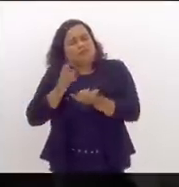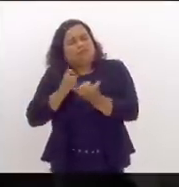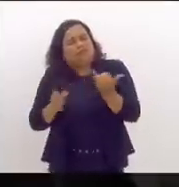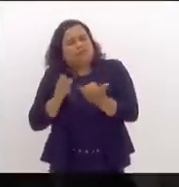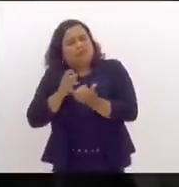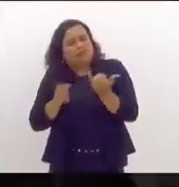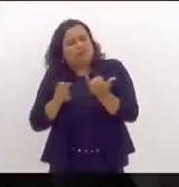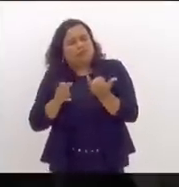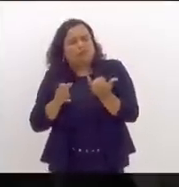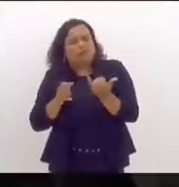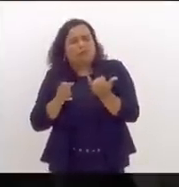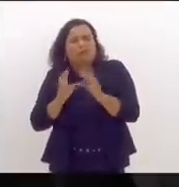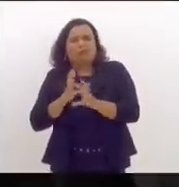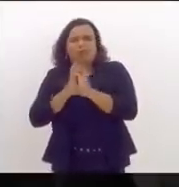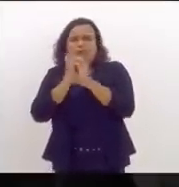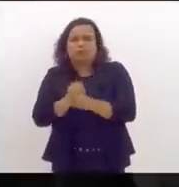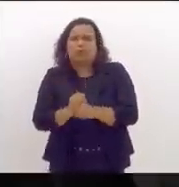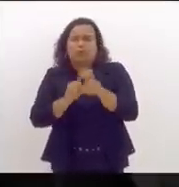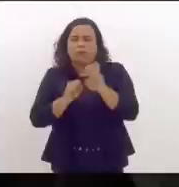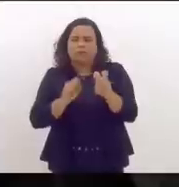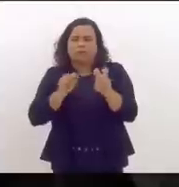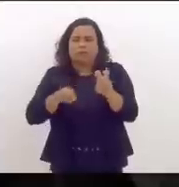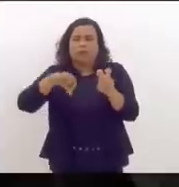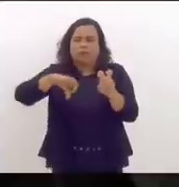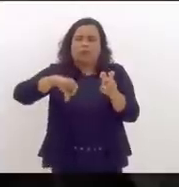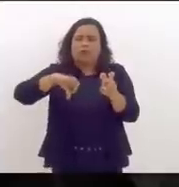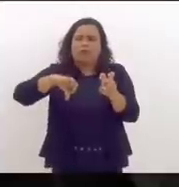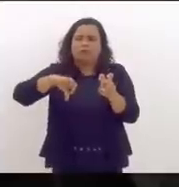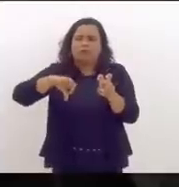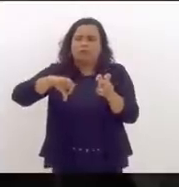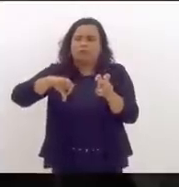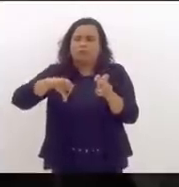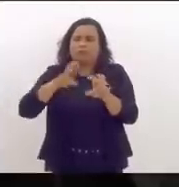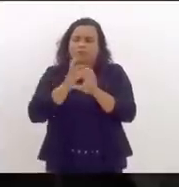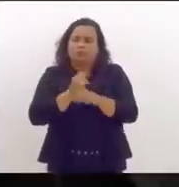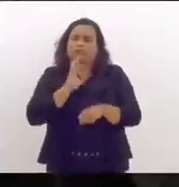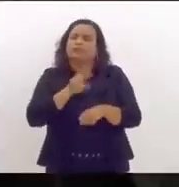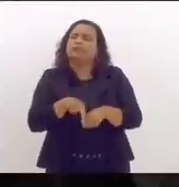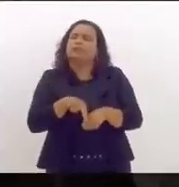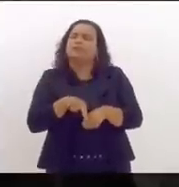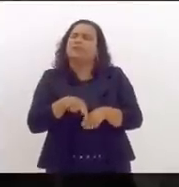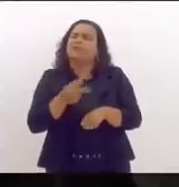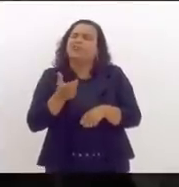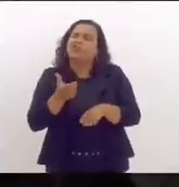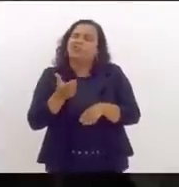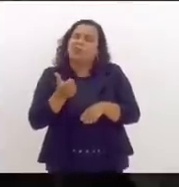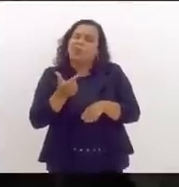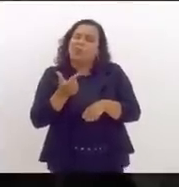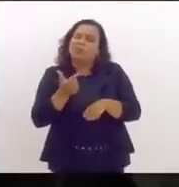meio somado com 5.9 vai dar 12.4